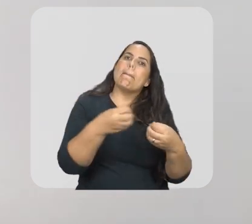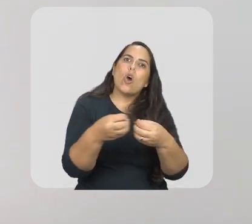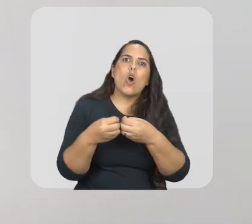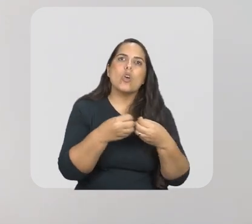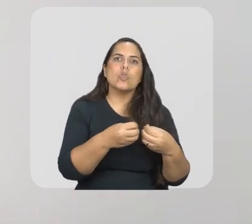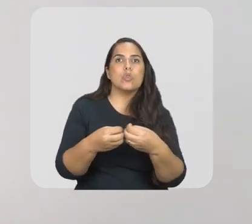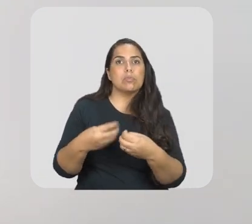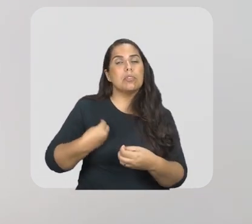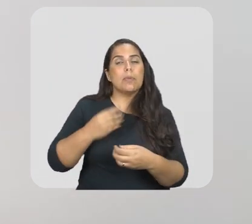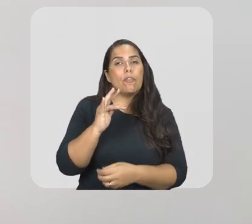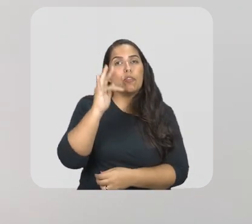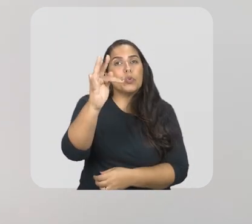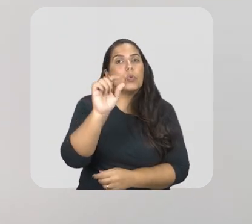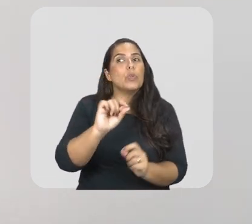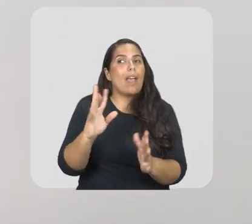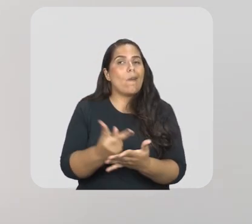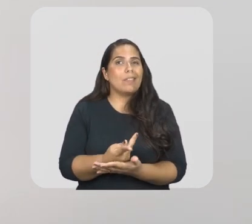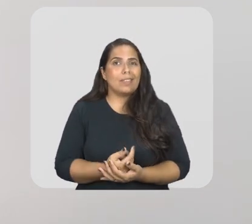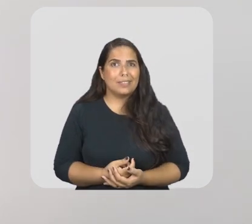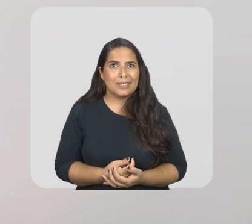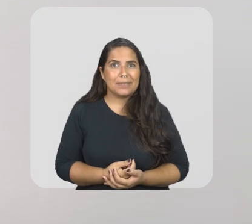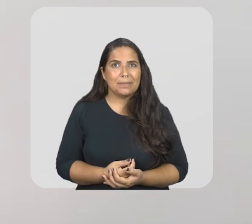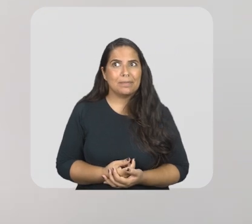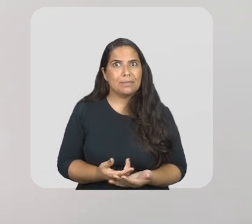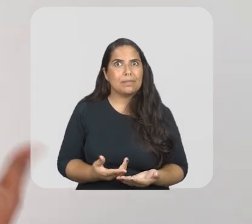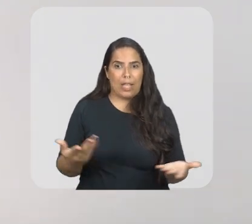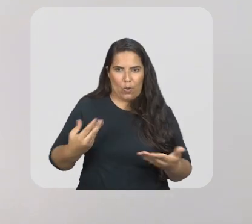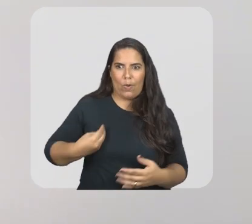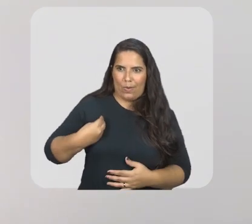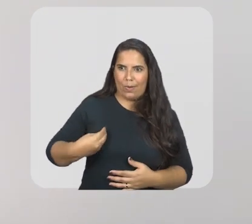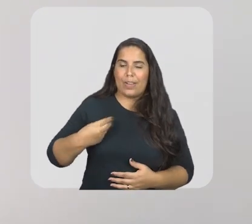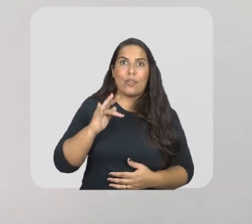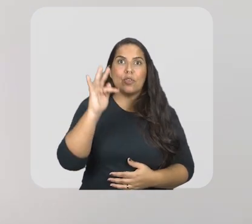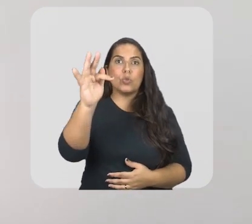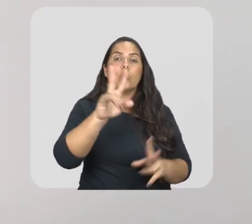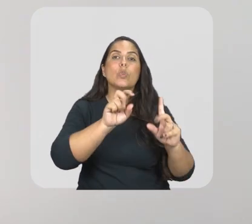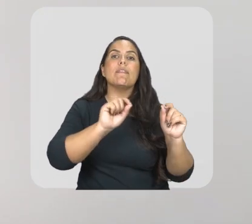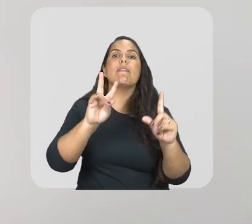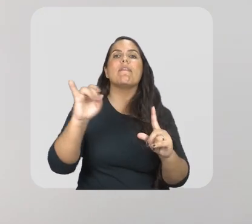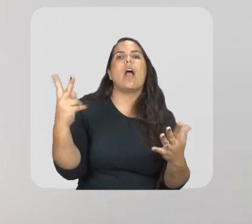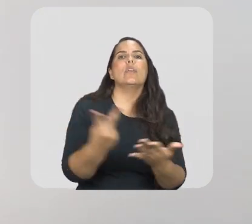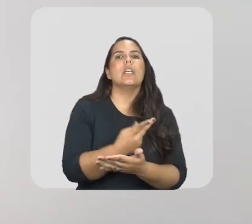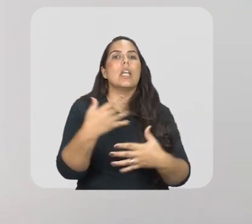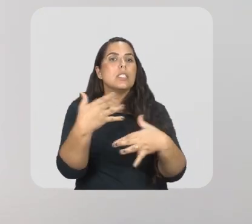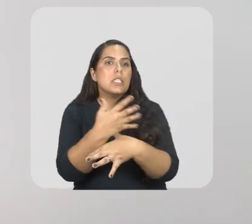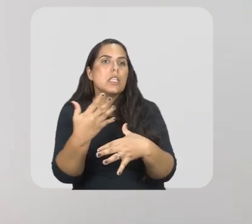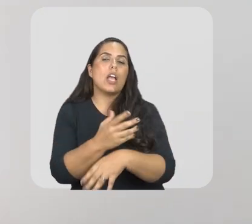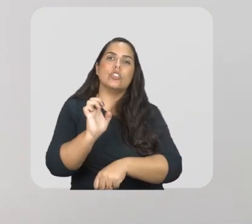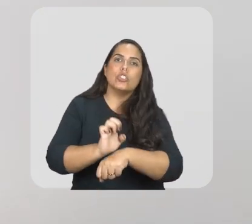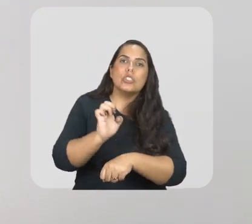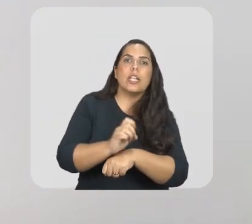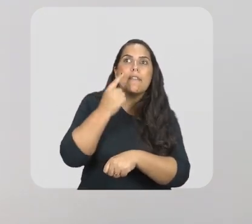ficar mais próximo, né? Colaborar para o futuro do que está acontecendo, o presente do que está acontecendo e o futuro sobre o que vai acontecer na nossa cidade, no